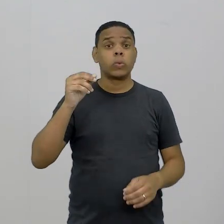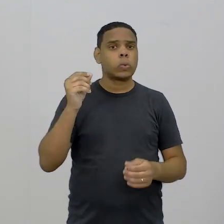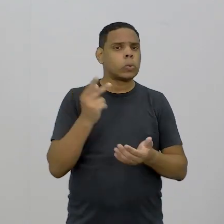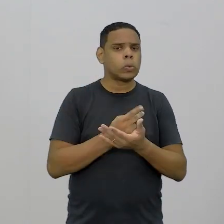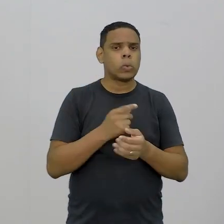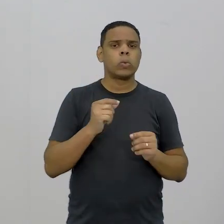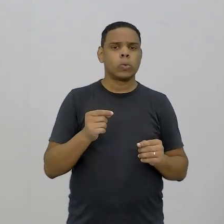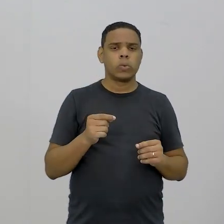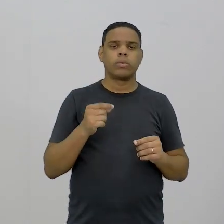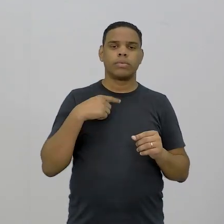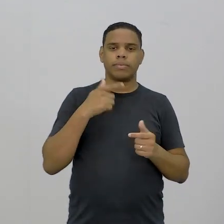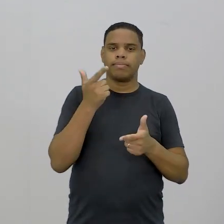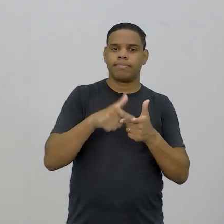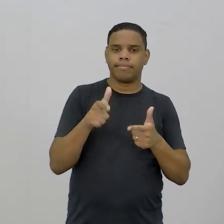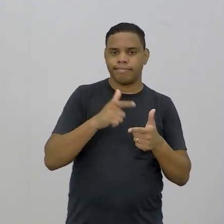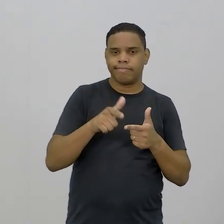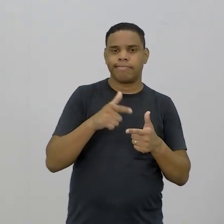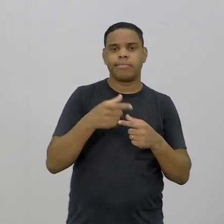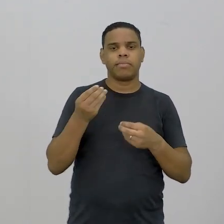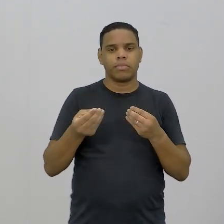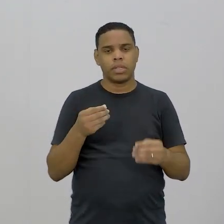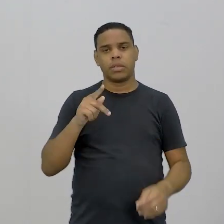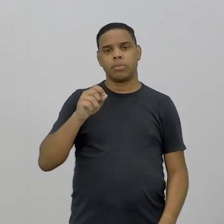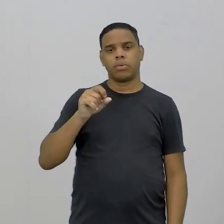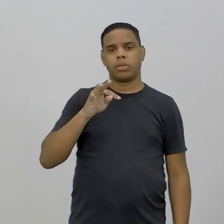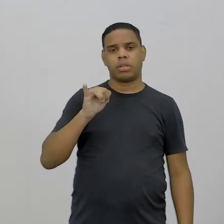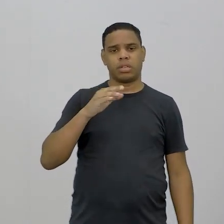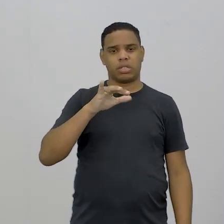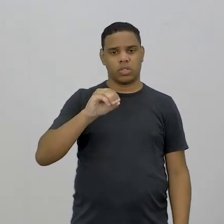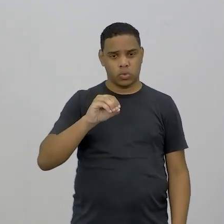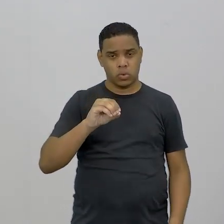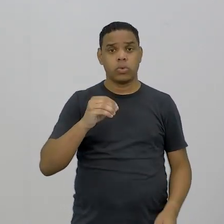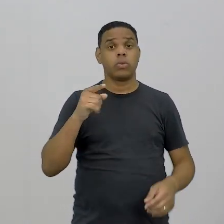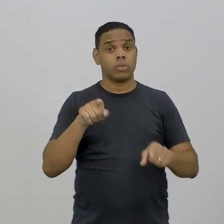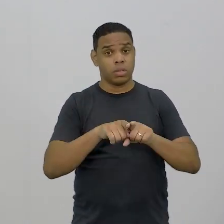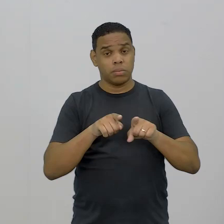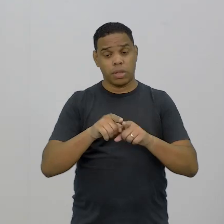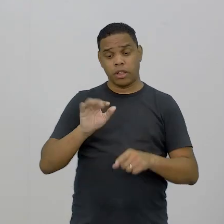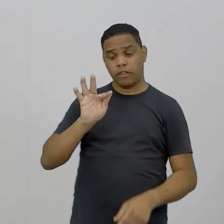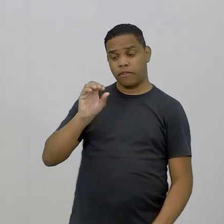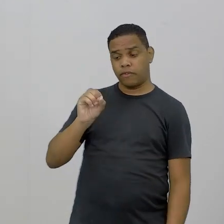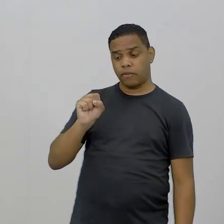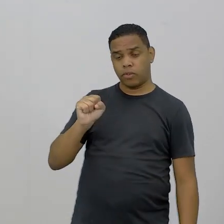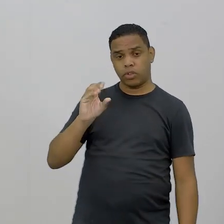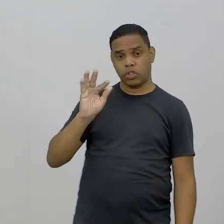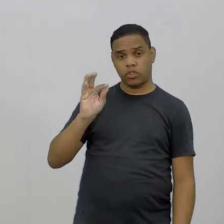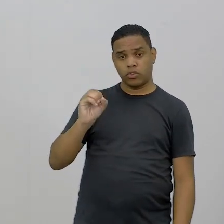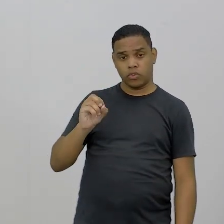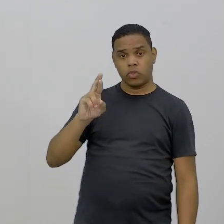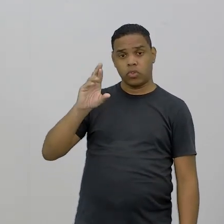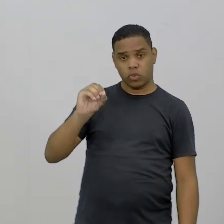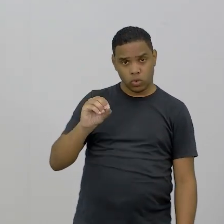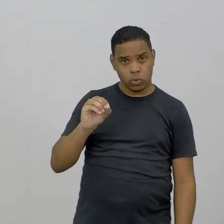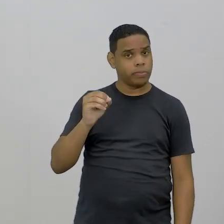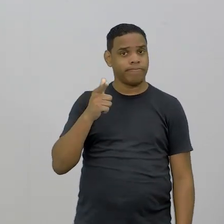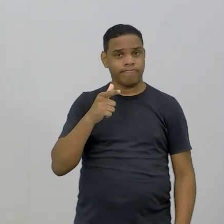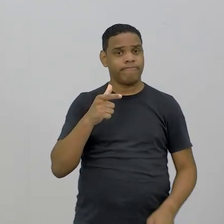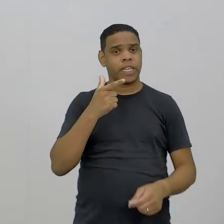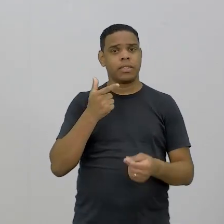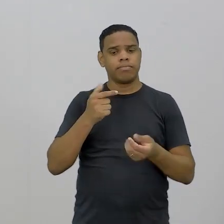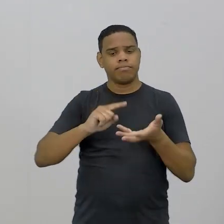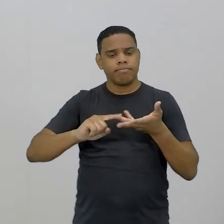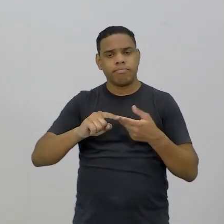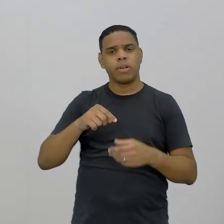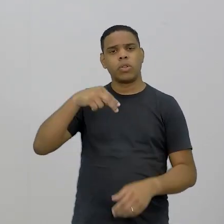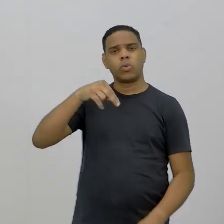aí, né, alguns problemas em relação ao potássio. E em relação ao fósforo, não está tendo a ciclagem, então, desses nutrientes, né?